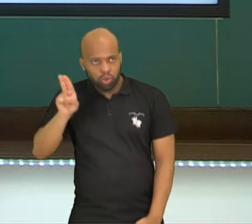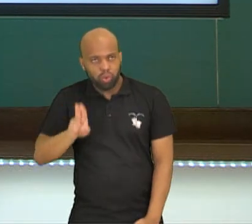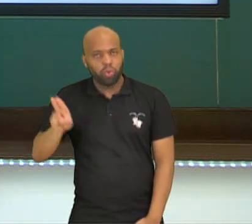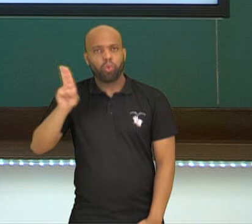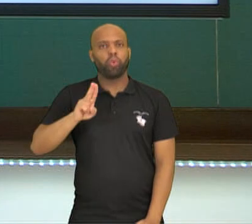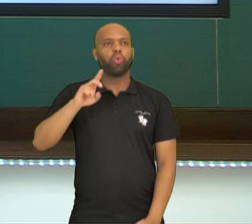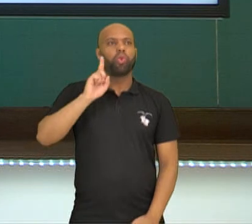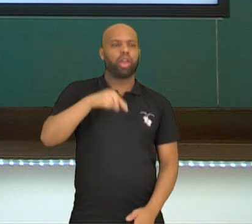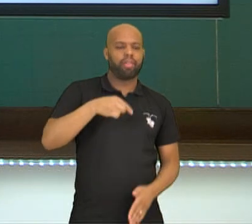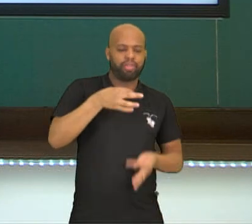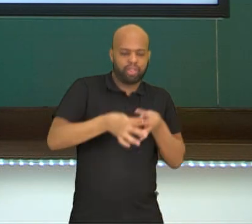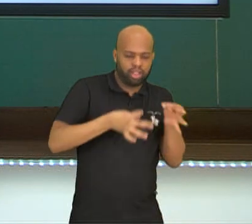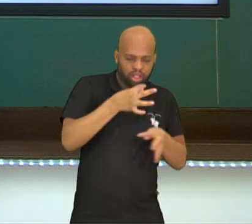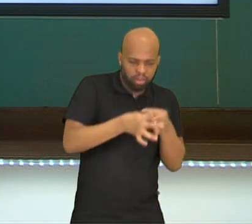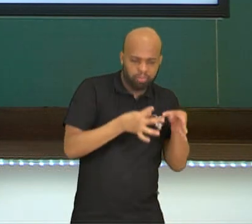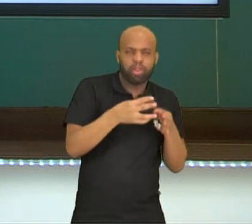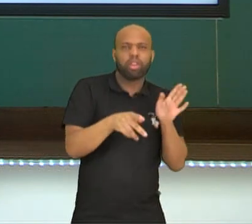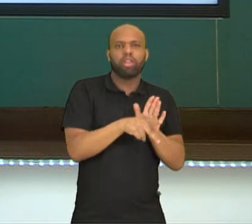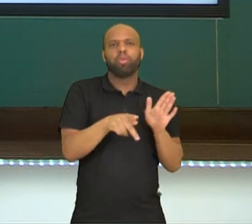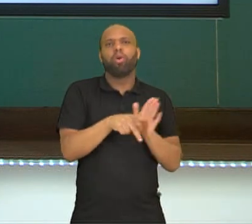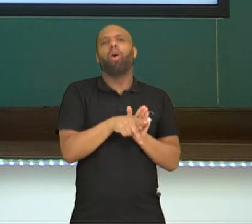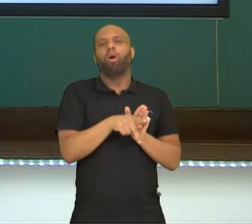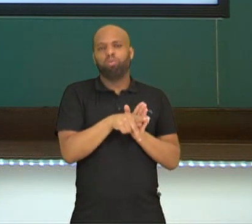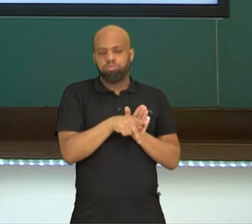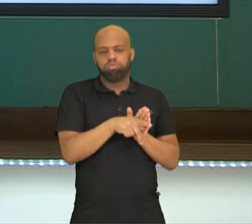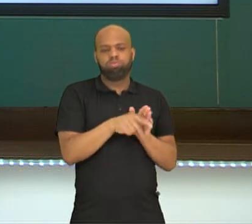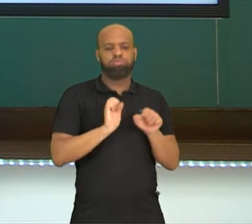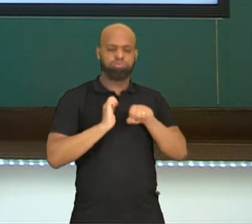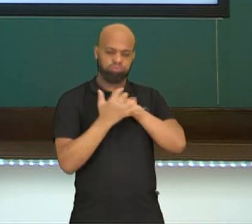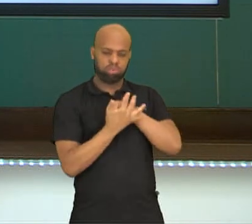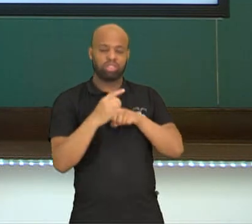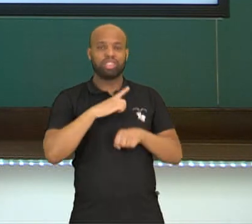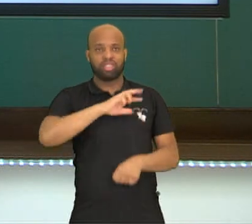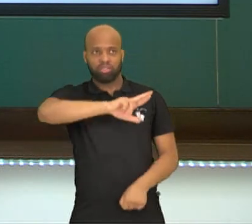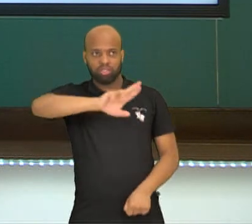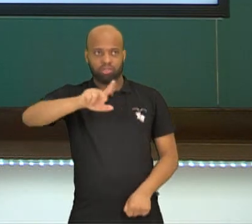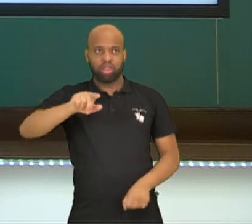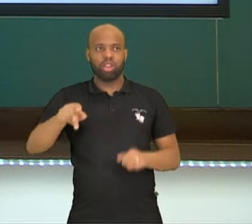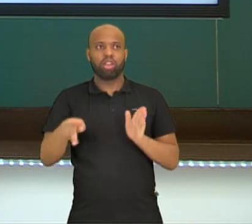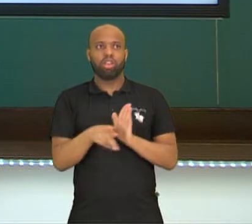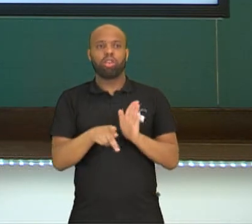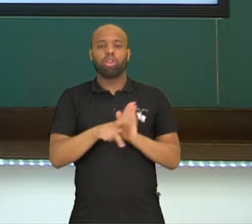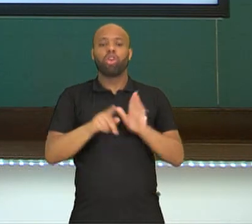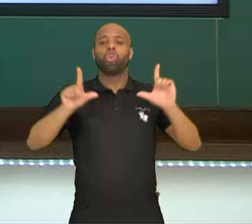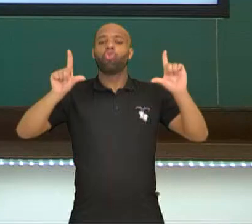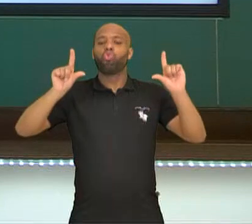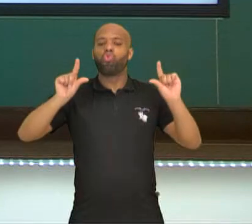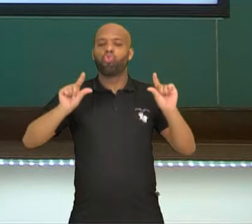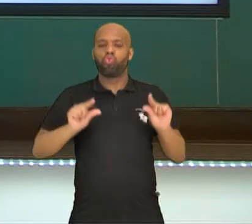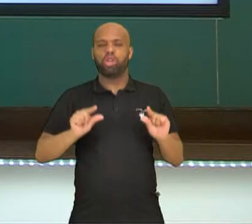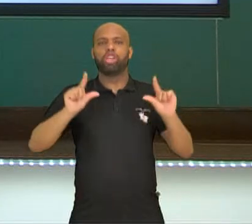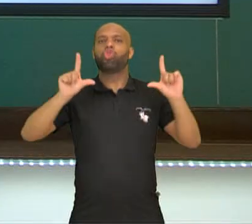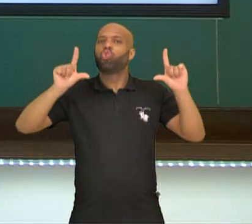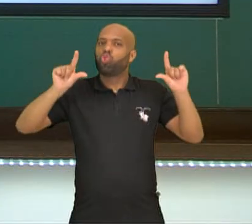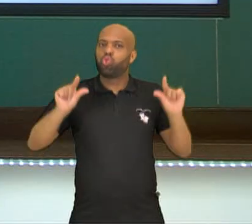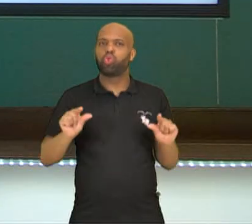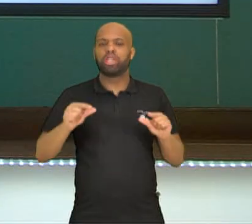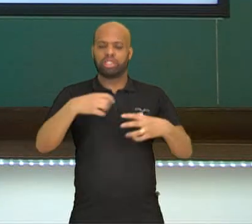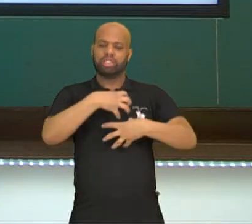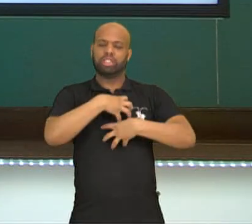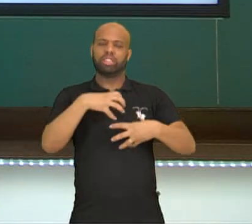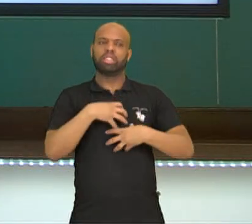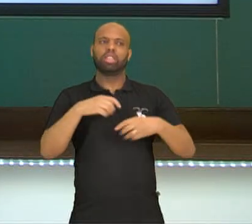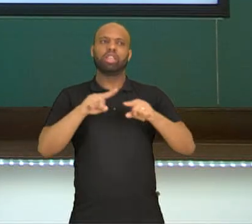no tratamento da Covid, muitas delas servem para amenizar os sintomas, tá?